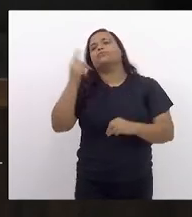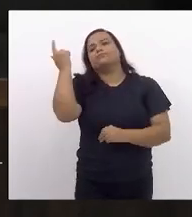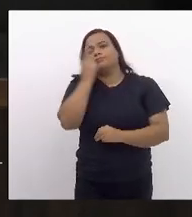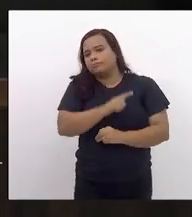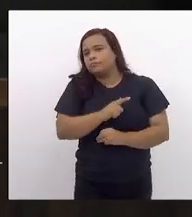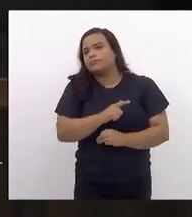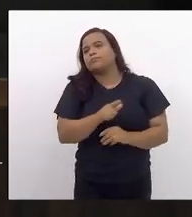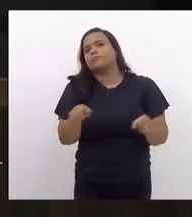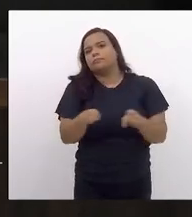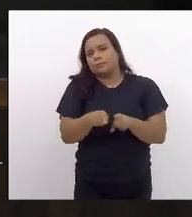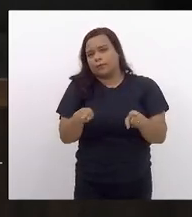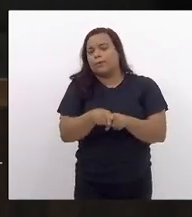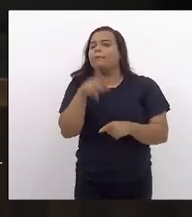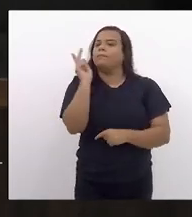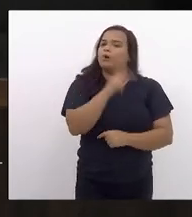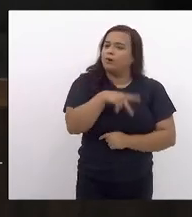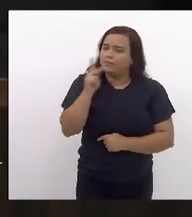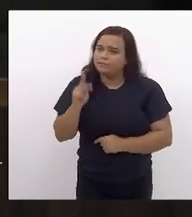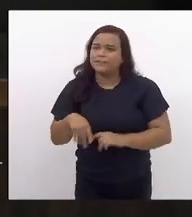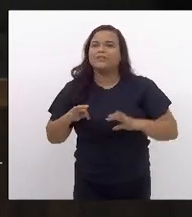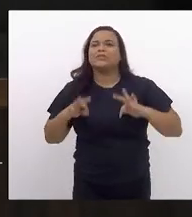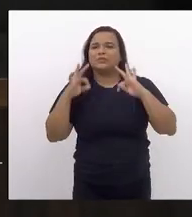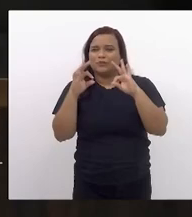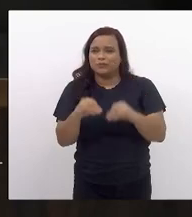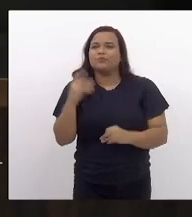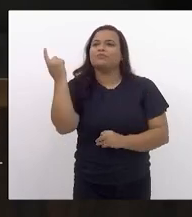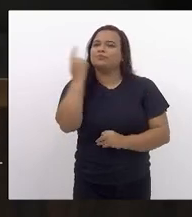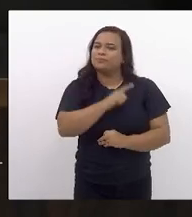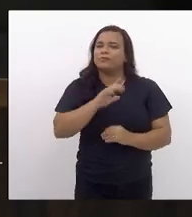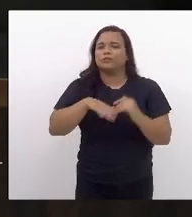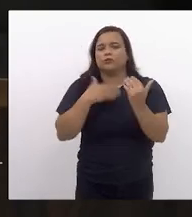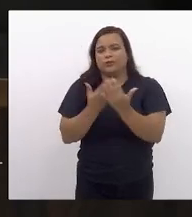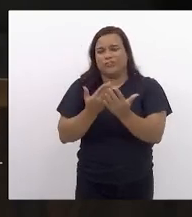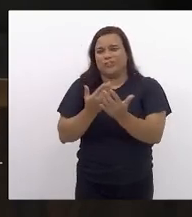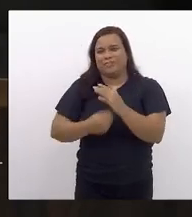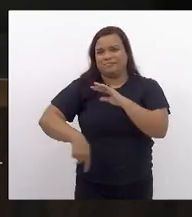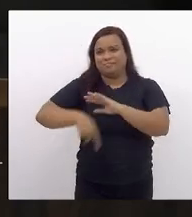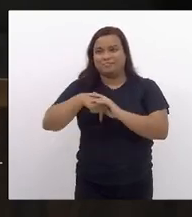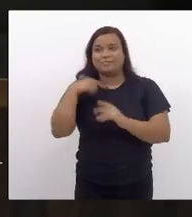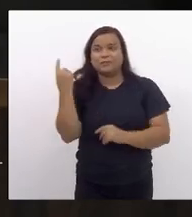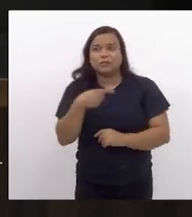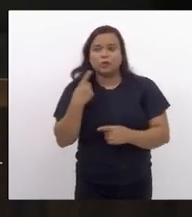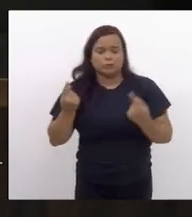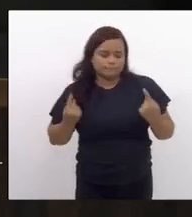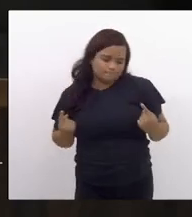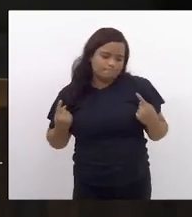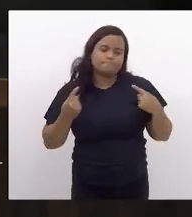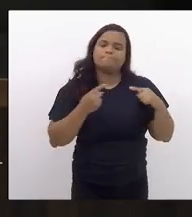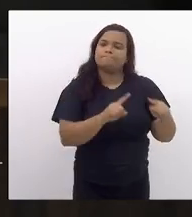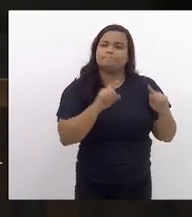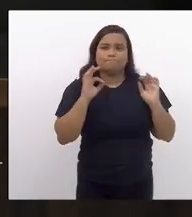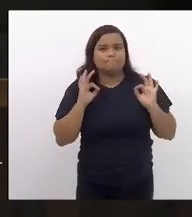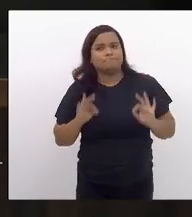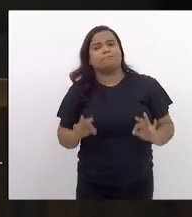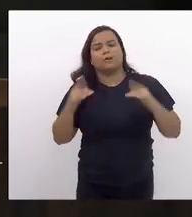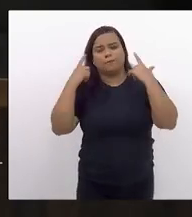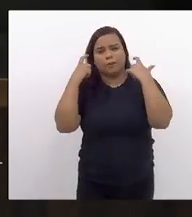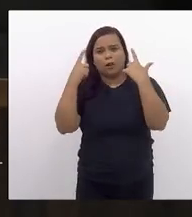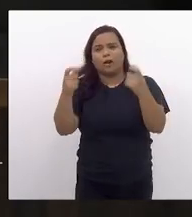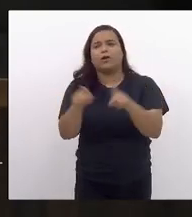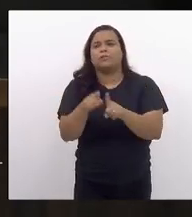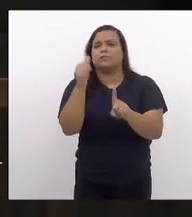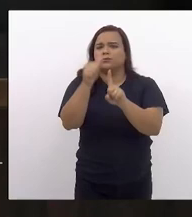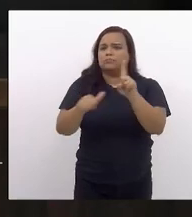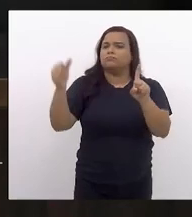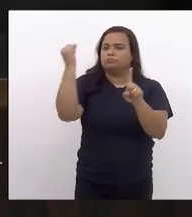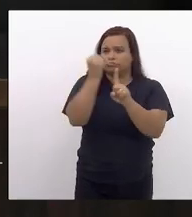ao corpo de professores e professoras dessas escolas. Vamos combater essa violência e esse